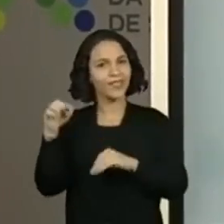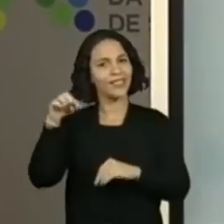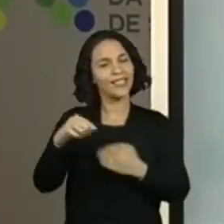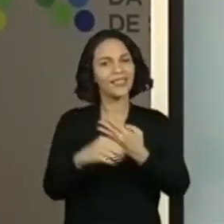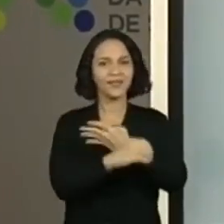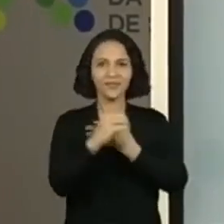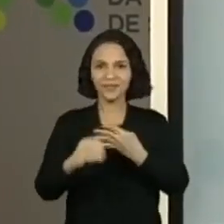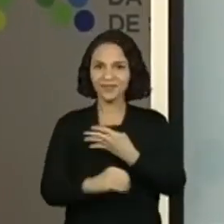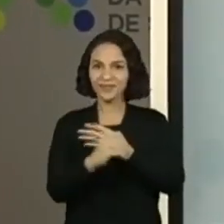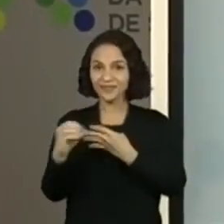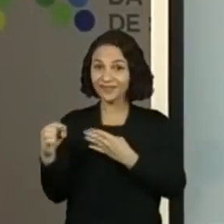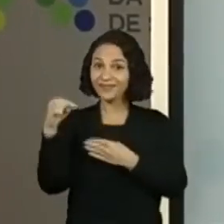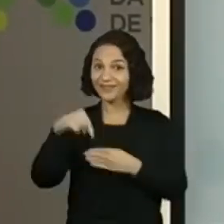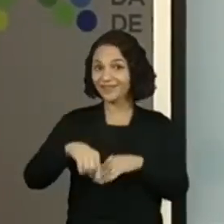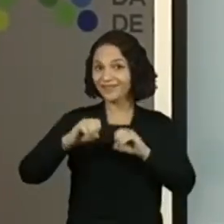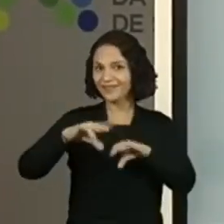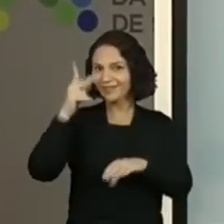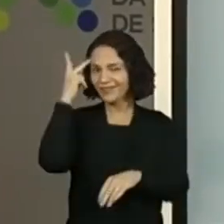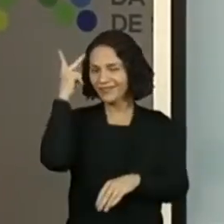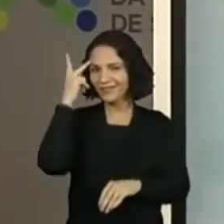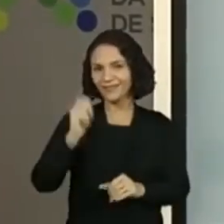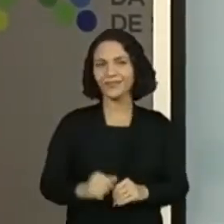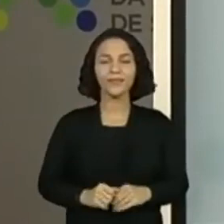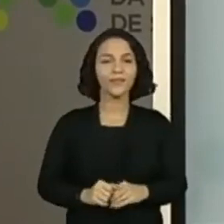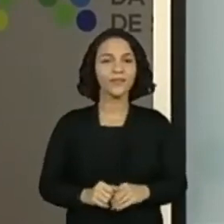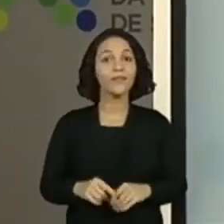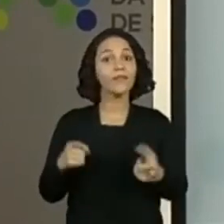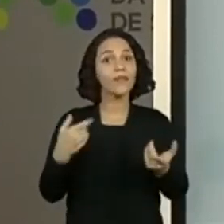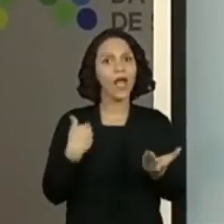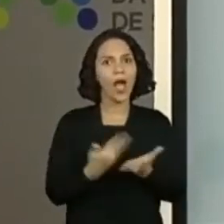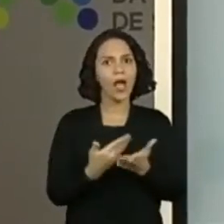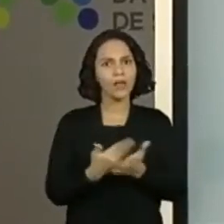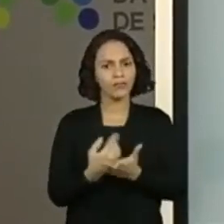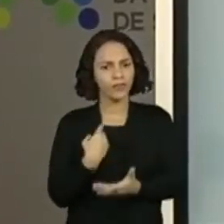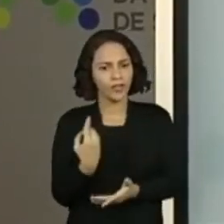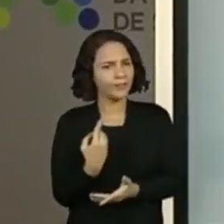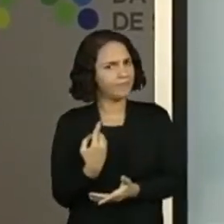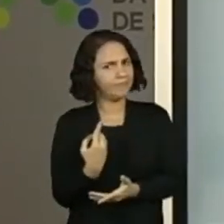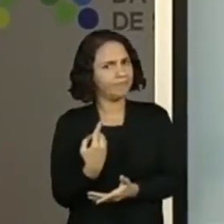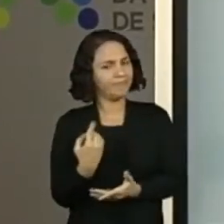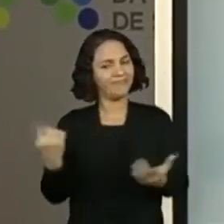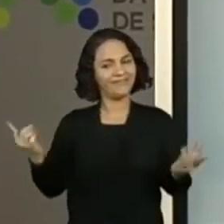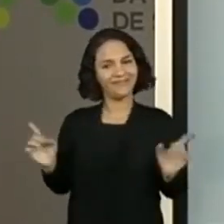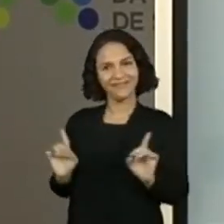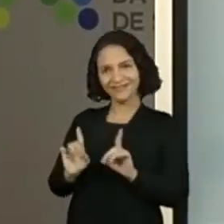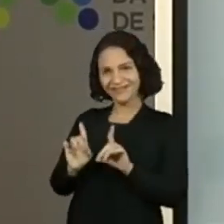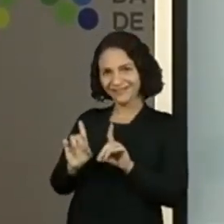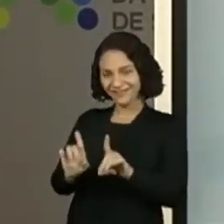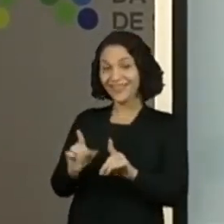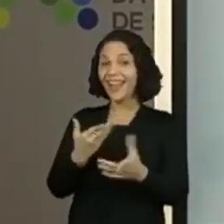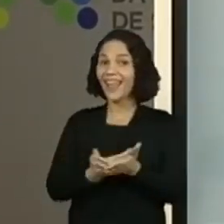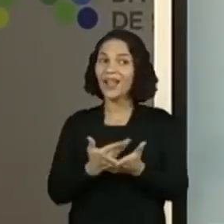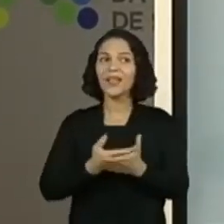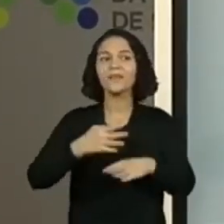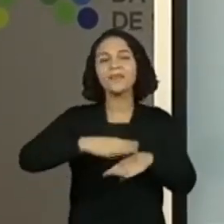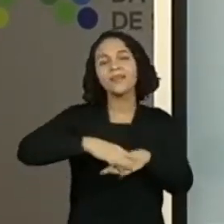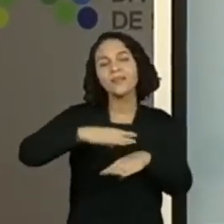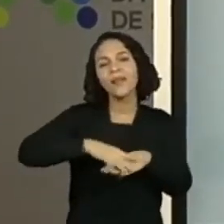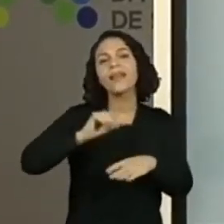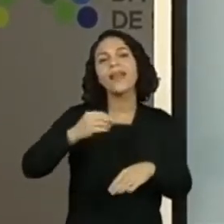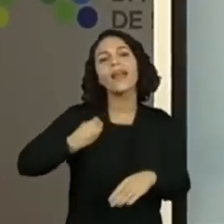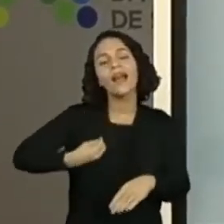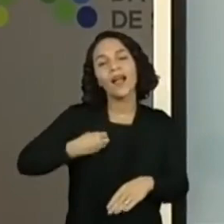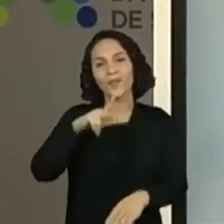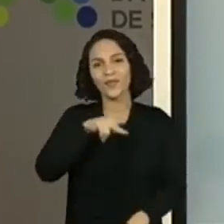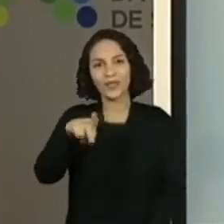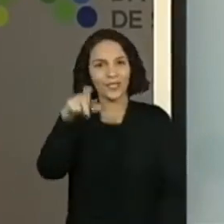do Centro de Mídias da Educação de São Paulo. Para essa aula não estarei sozinho, então para essa aula de matemática temos a presença da